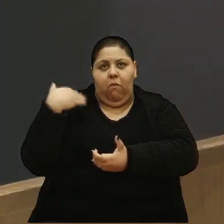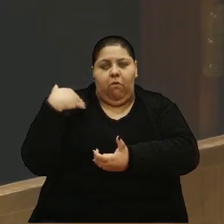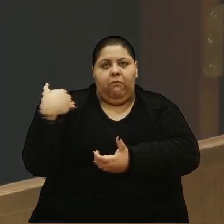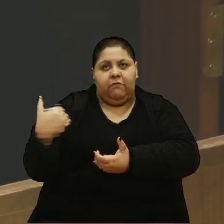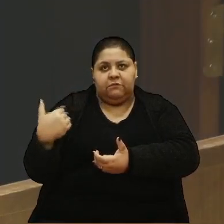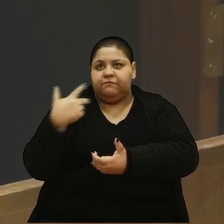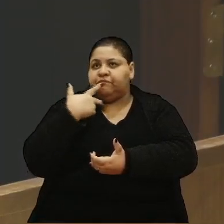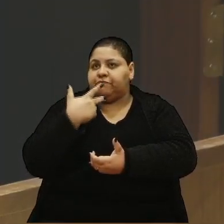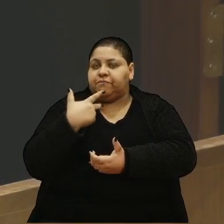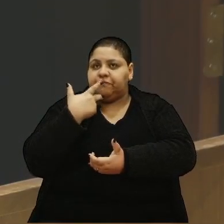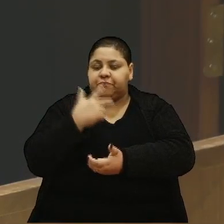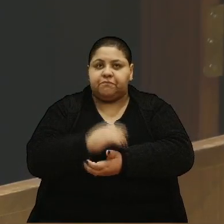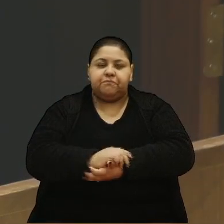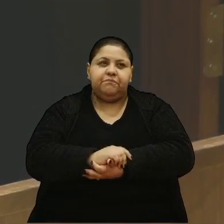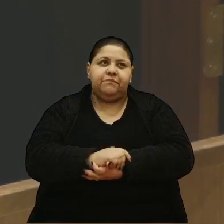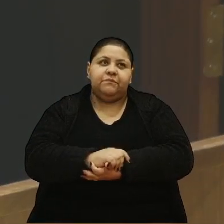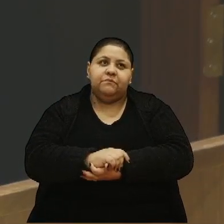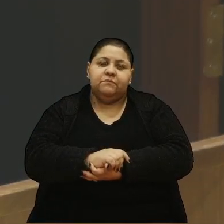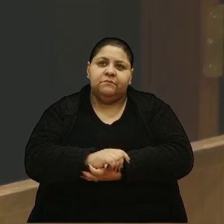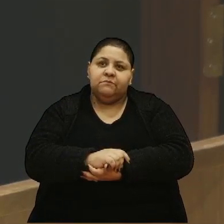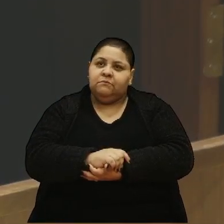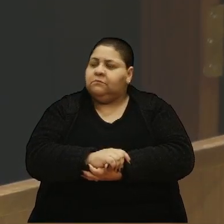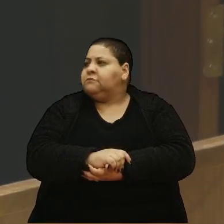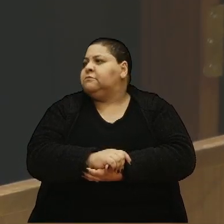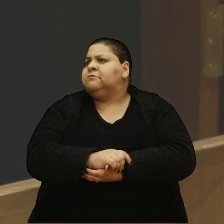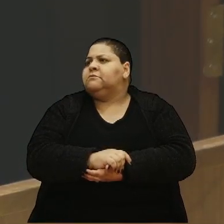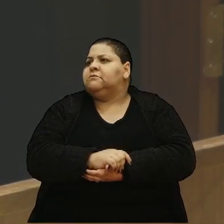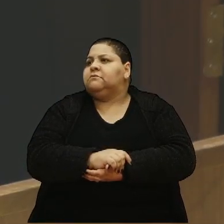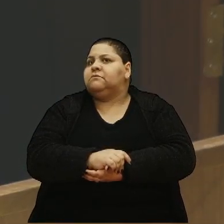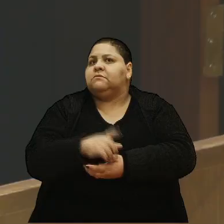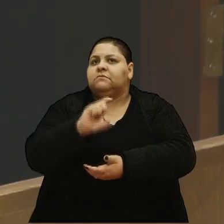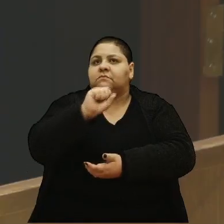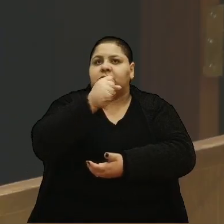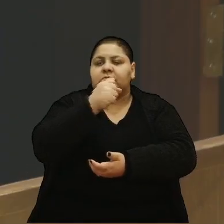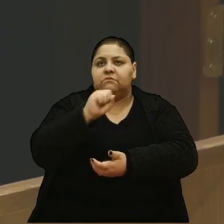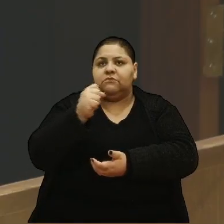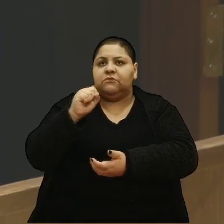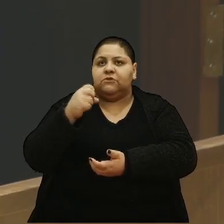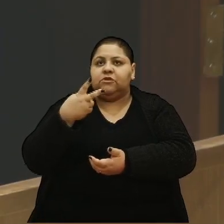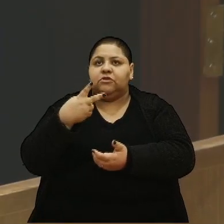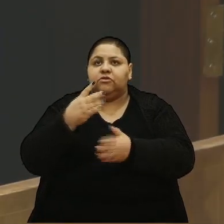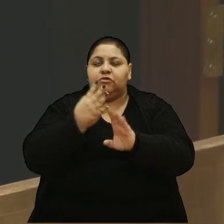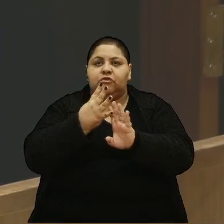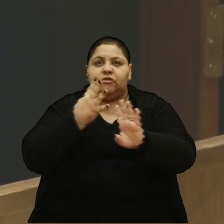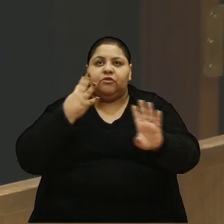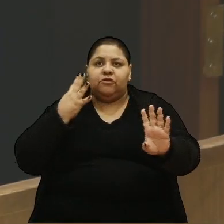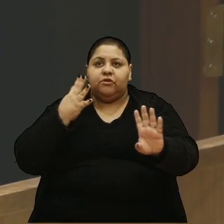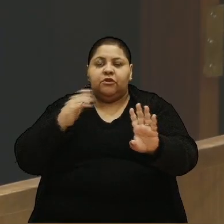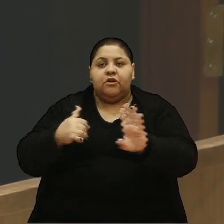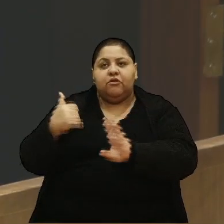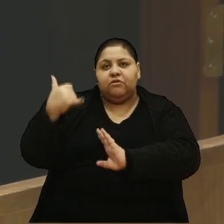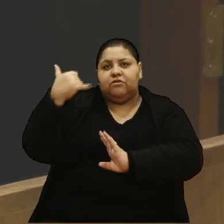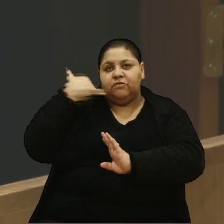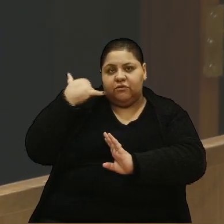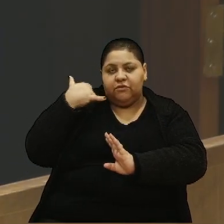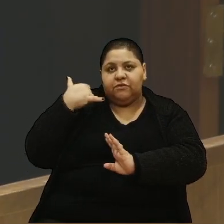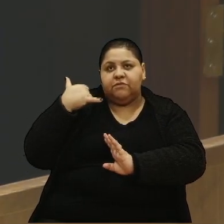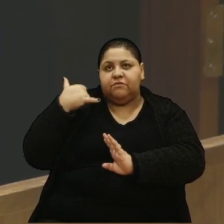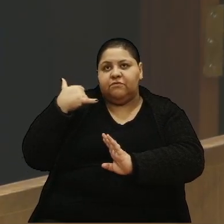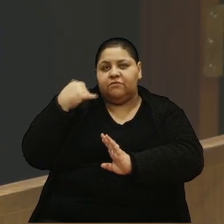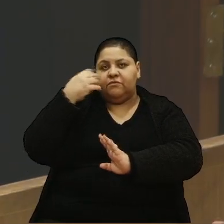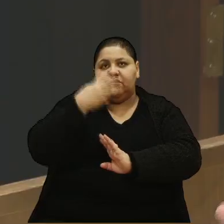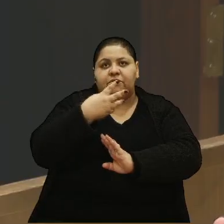Ele fala o seguinte: eu era o 82 da fila, quando eu telefonei, no telefone